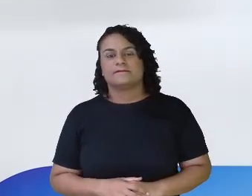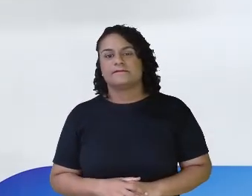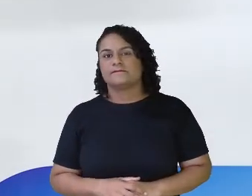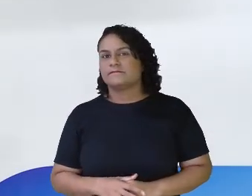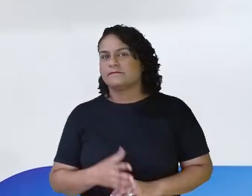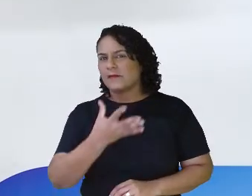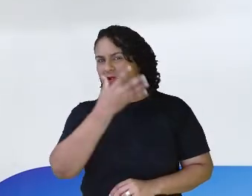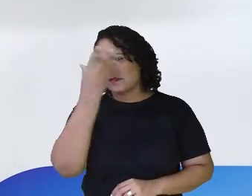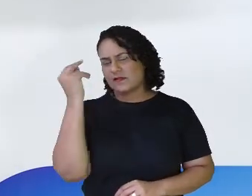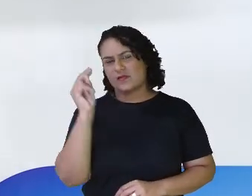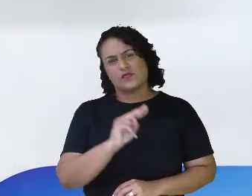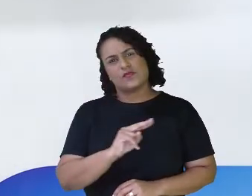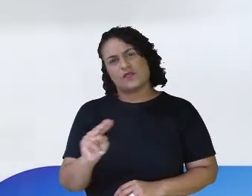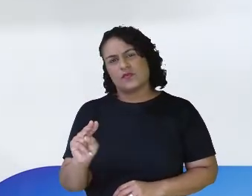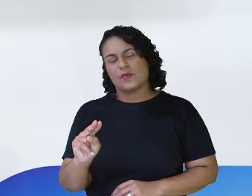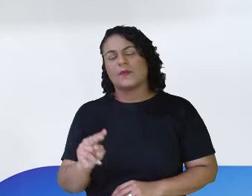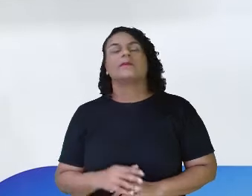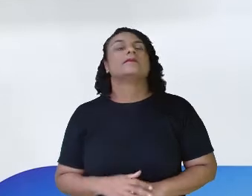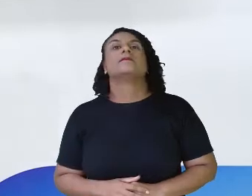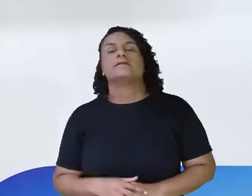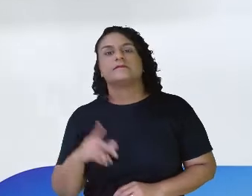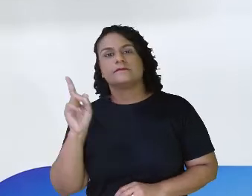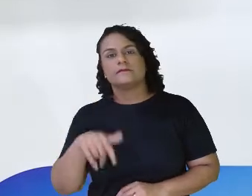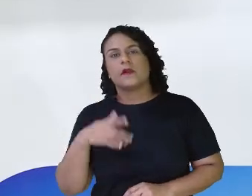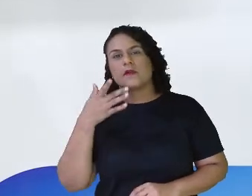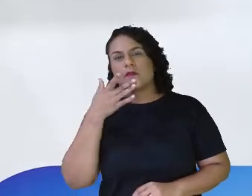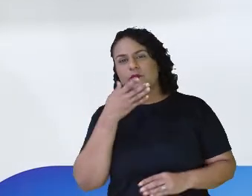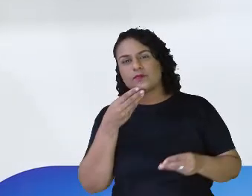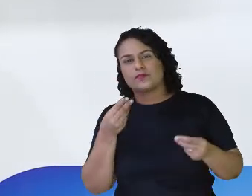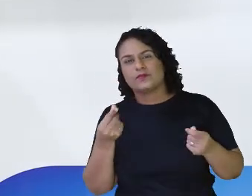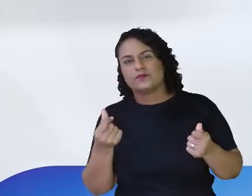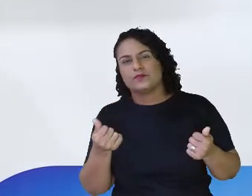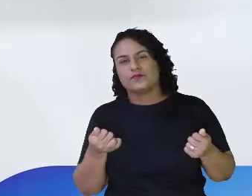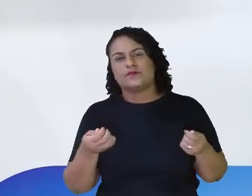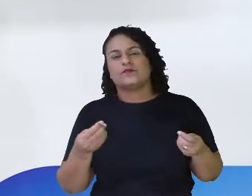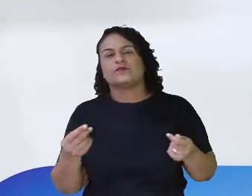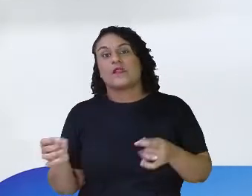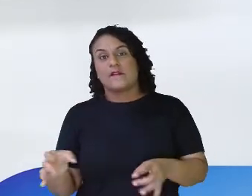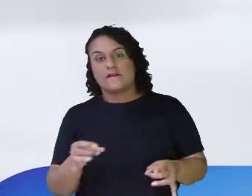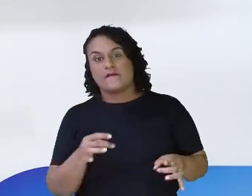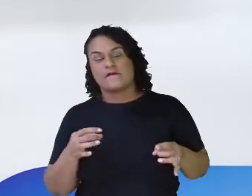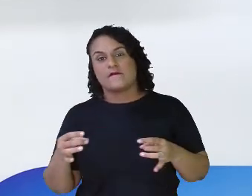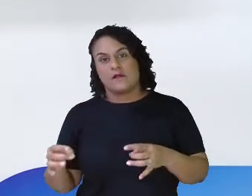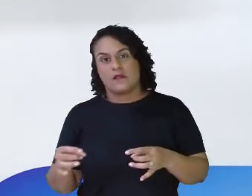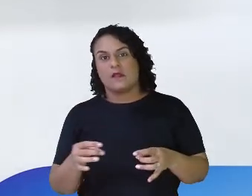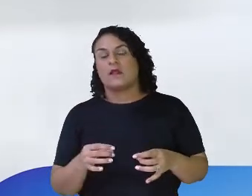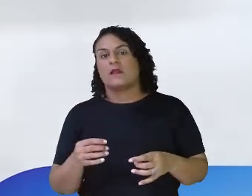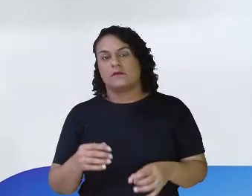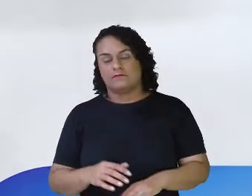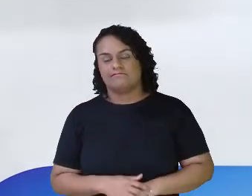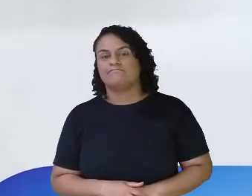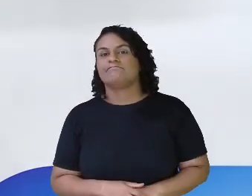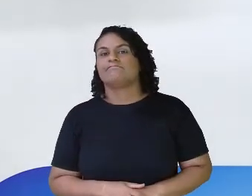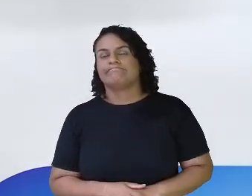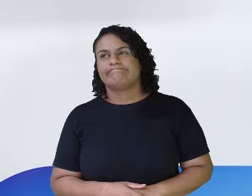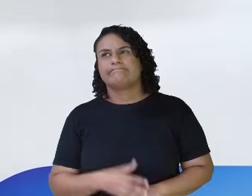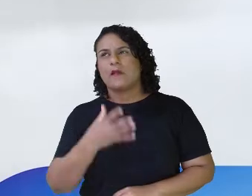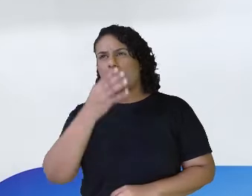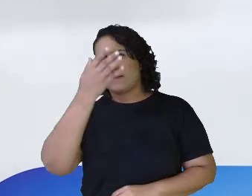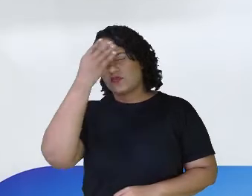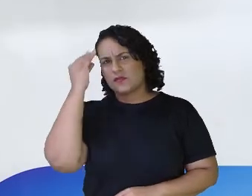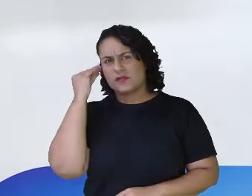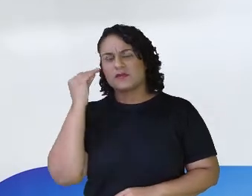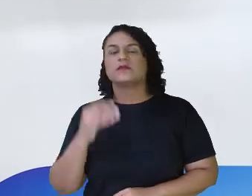Ai, gente, eu esqueci o nome. Que é gostoso que só de comer, que vende muito no Jardim Botânico, mas eu esqueci